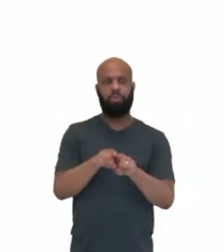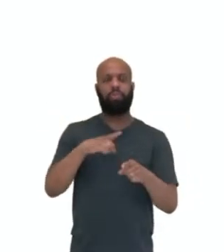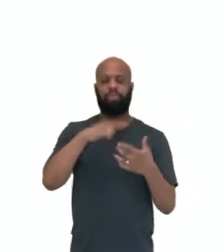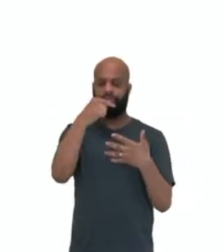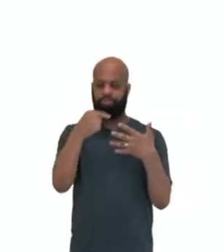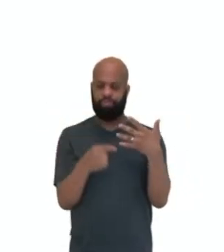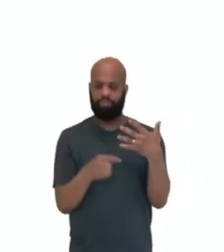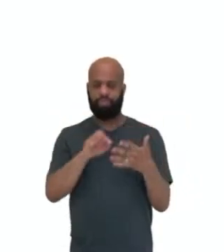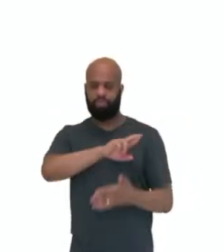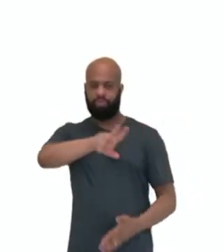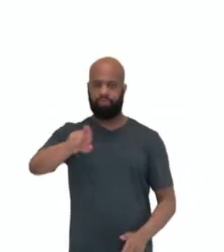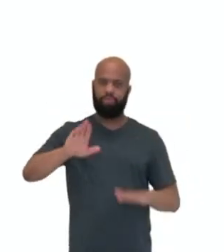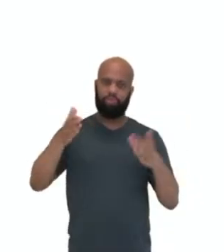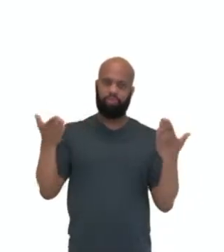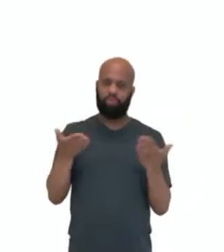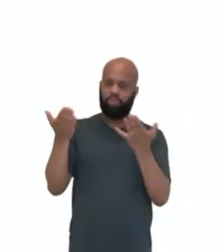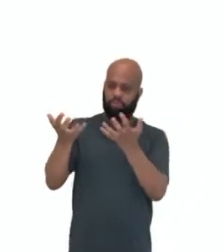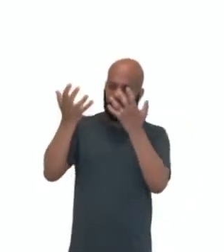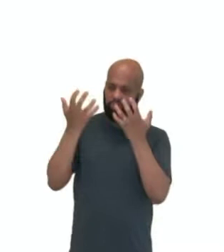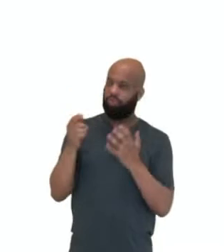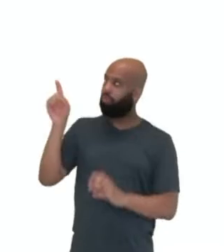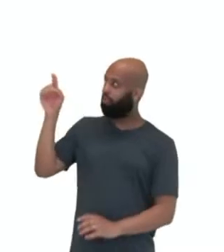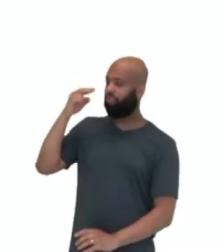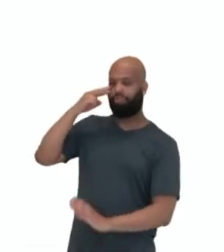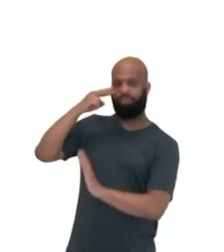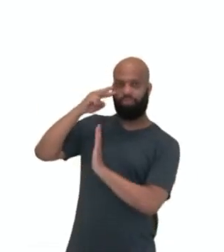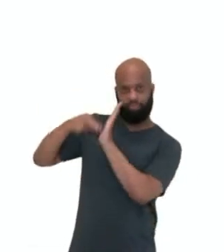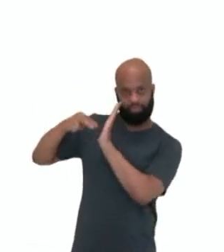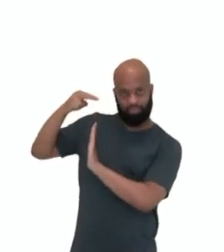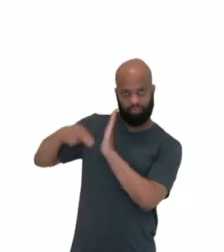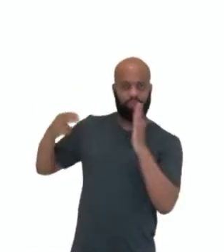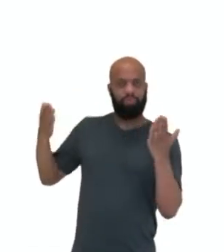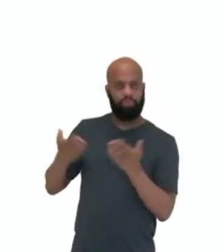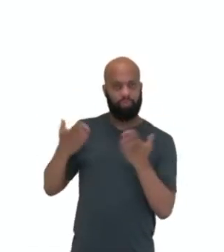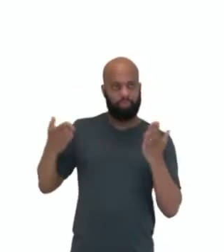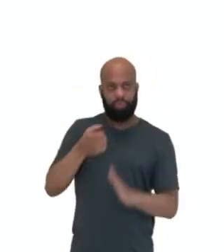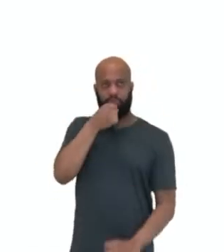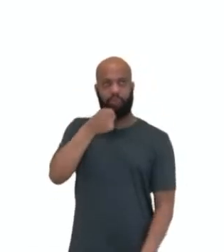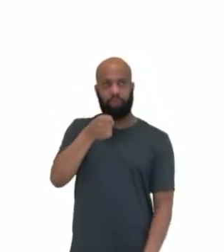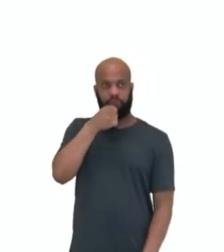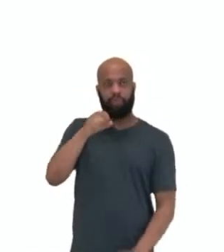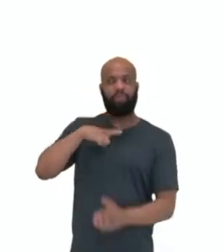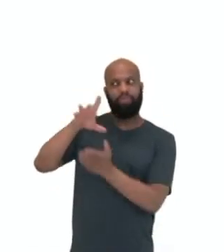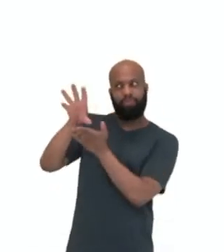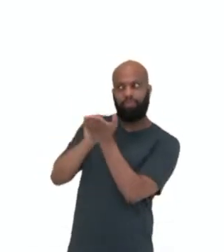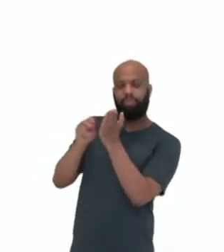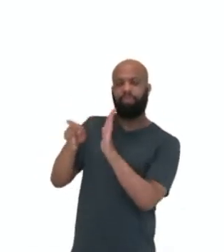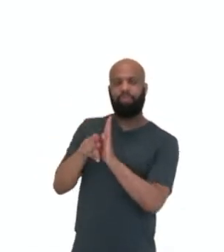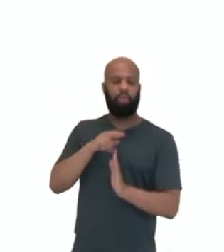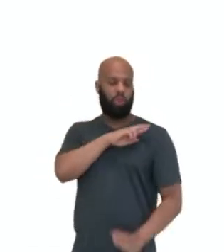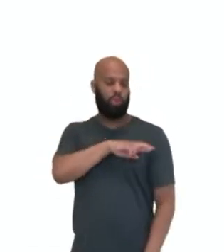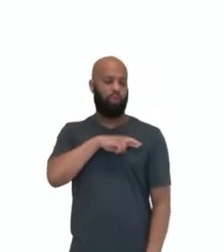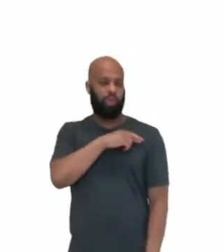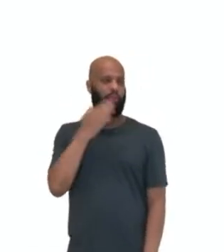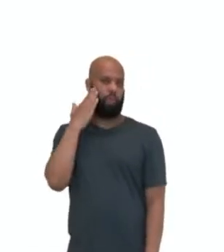elementos. Te convido a conhecer essa reportagem inspirada num famoso romance. Vamos lá, a